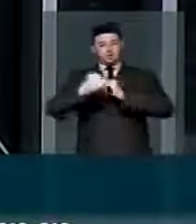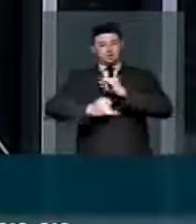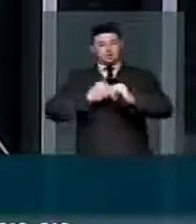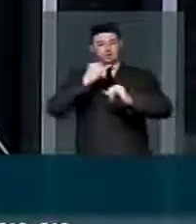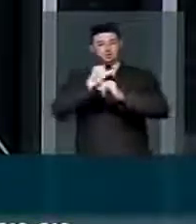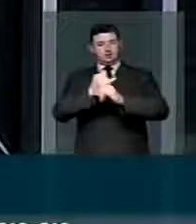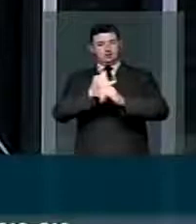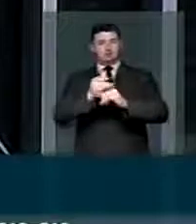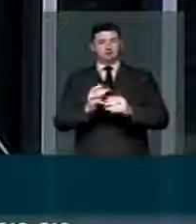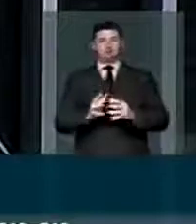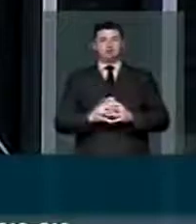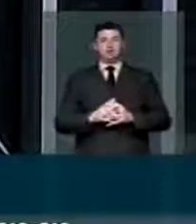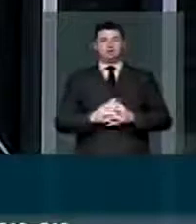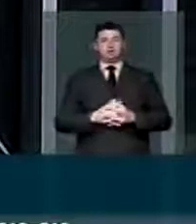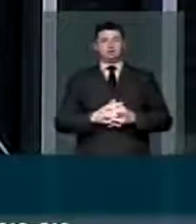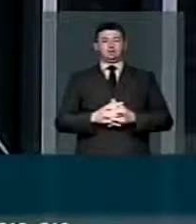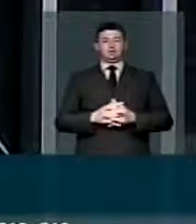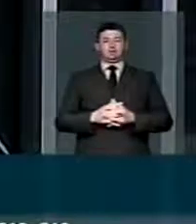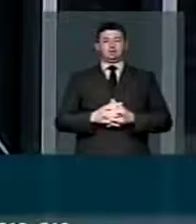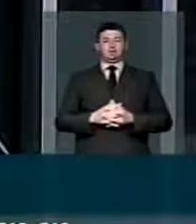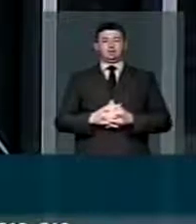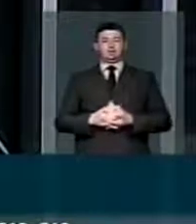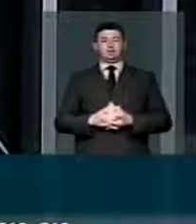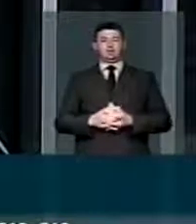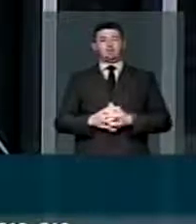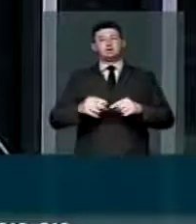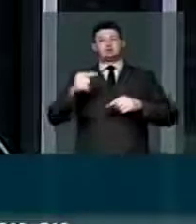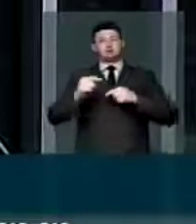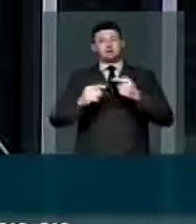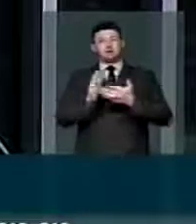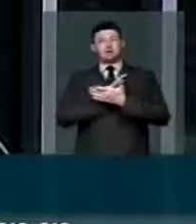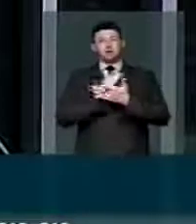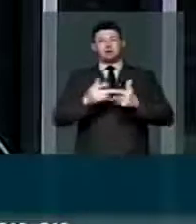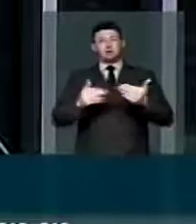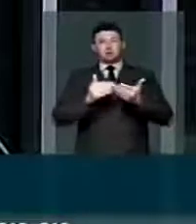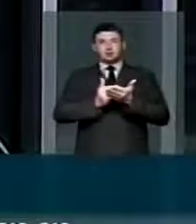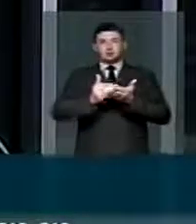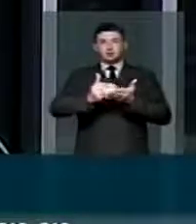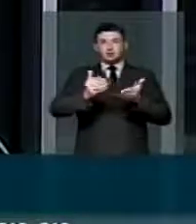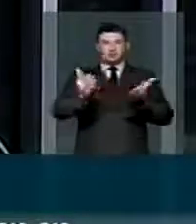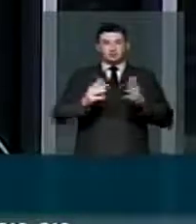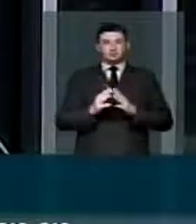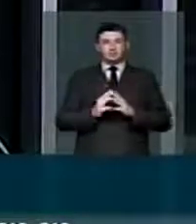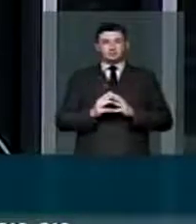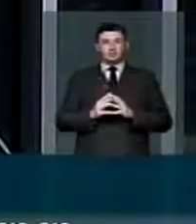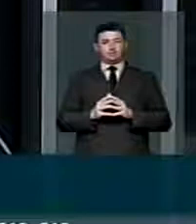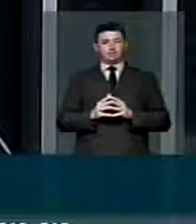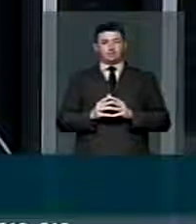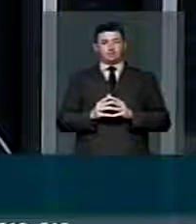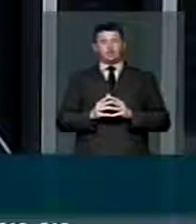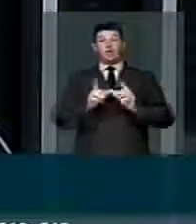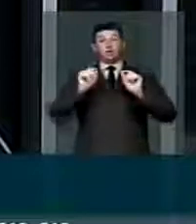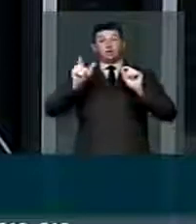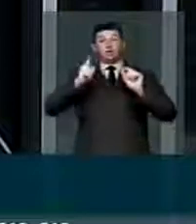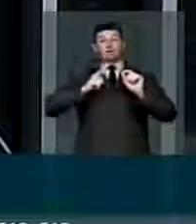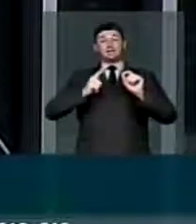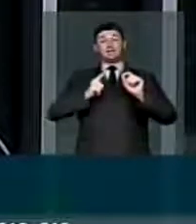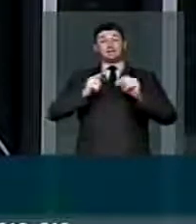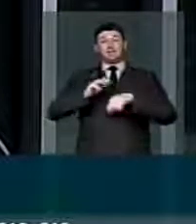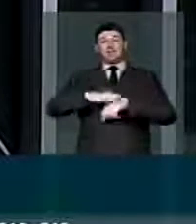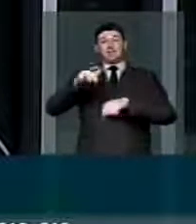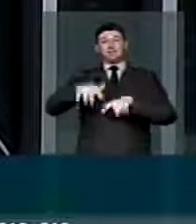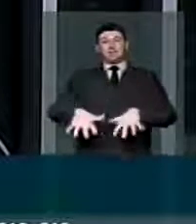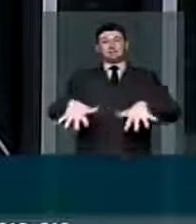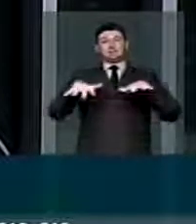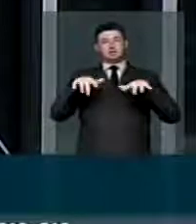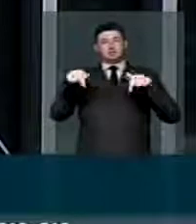internet, fazer observações iniciais daquilo que estava prevalecendo em